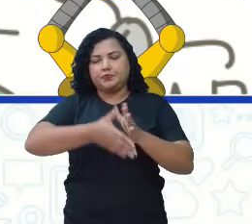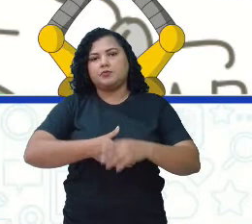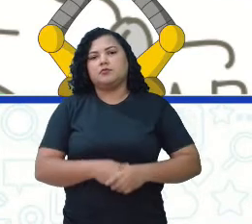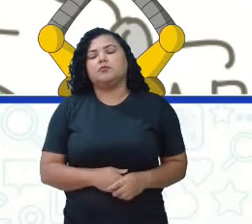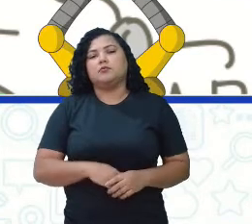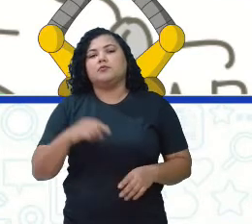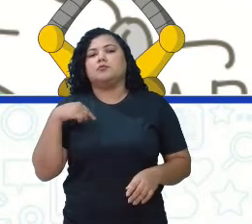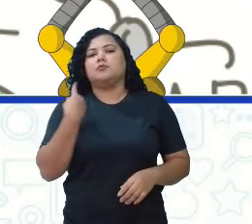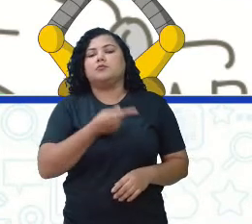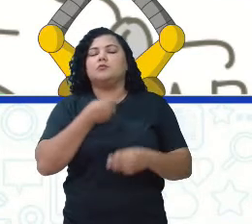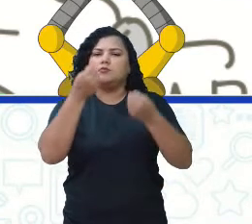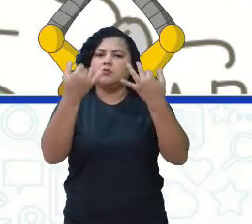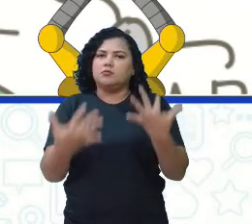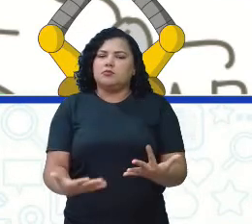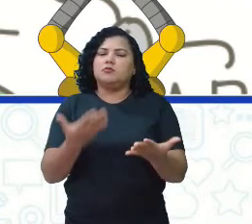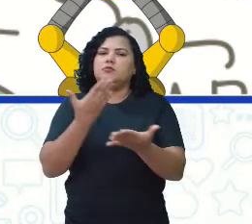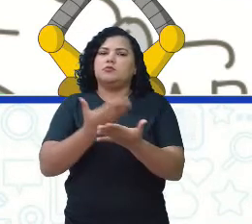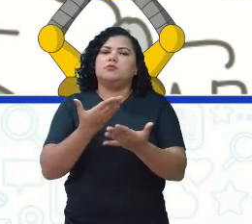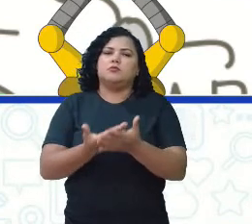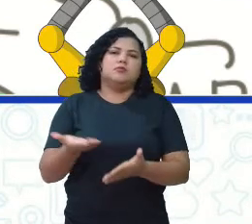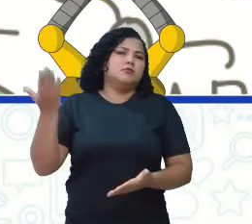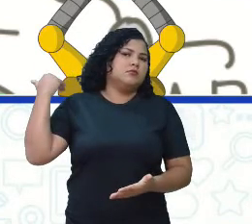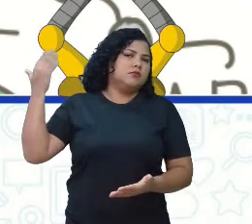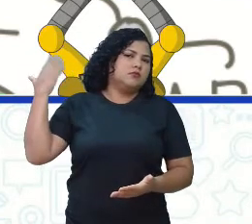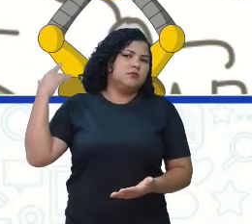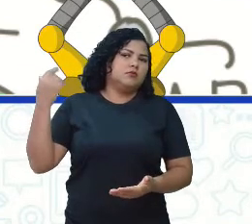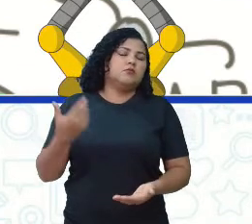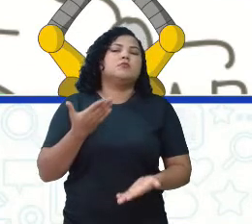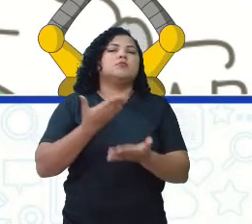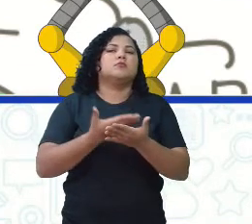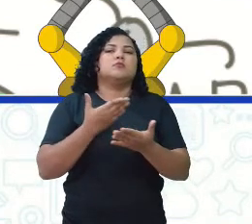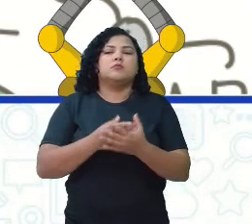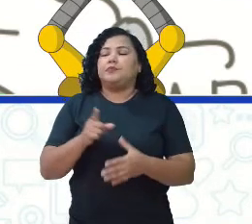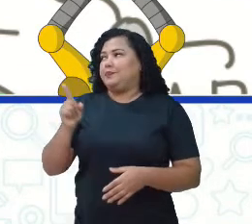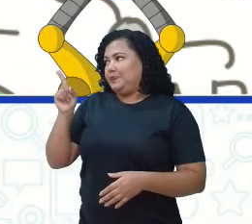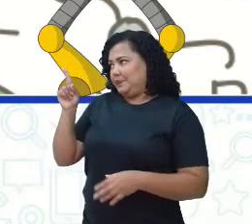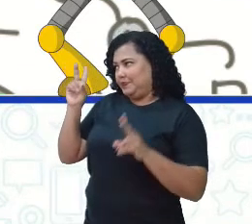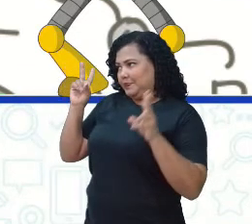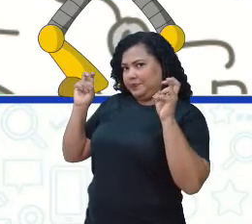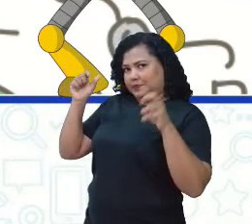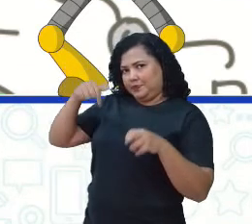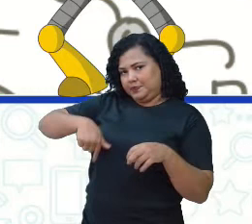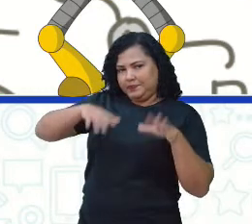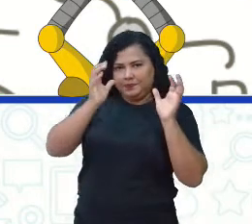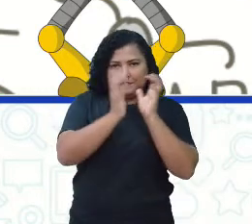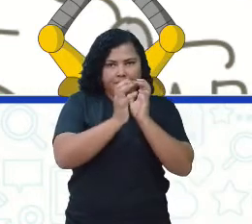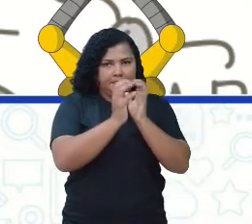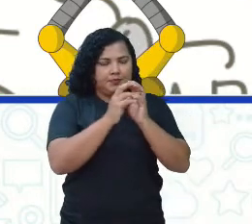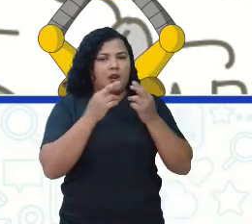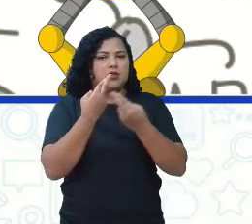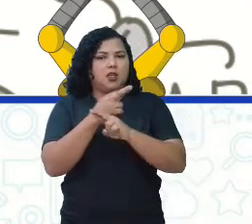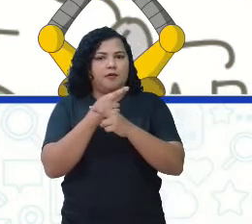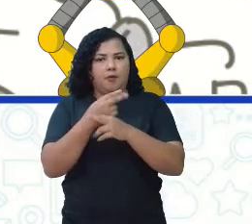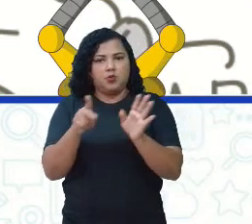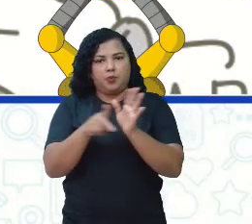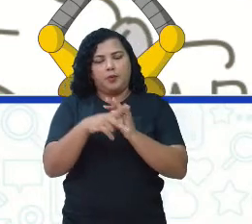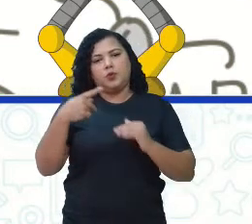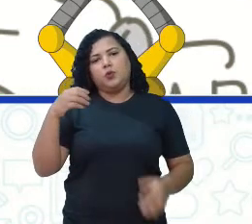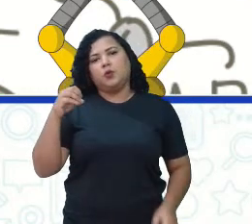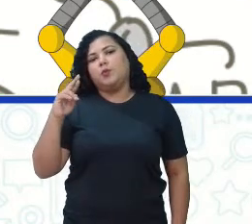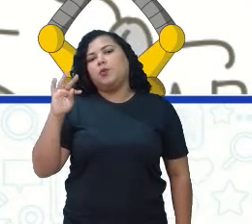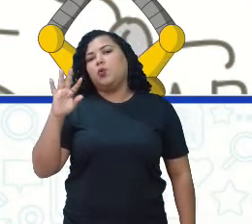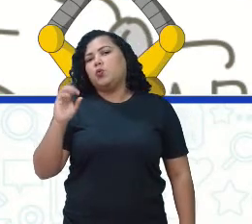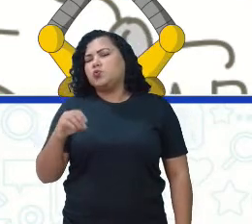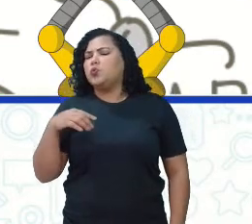né, na última aula nós estudamos as reformas do Porto, no bairro do Recife, e essas reformas, como elas estiveram